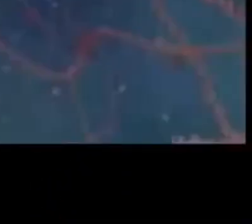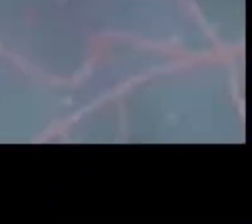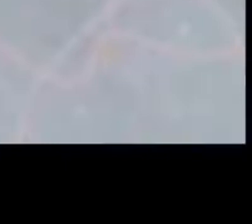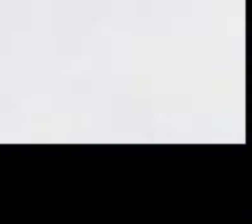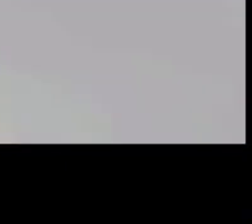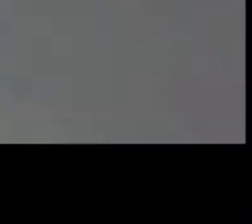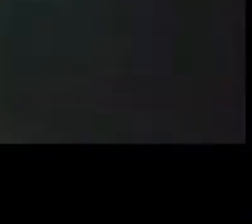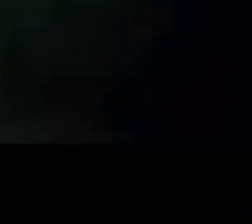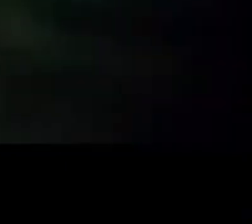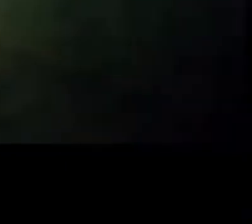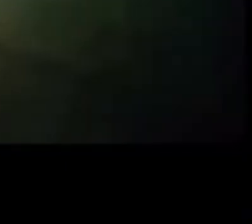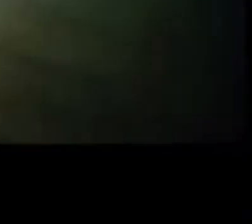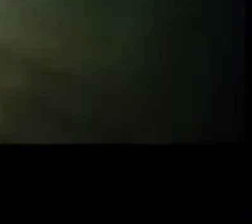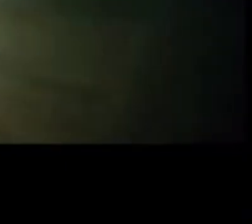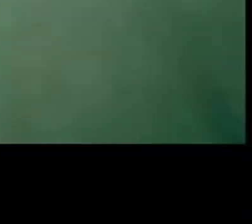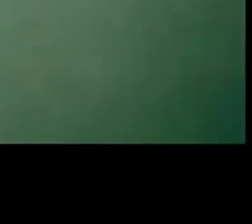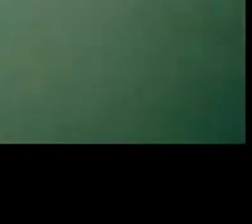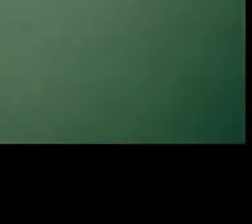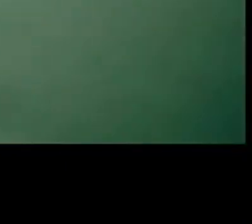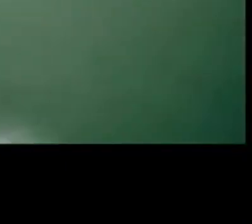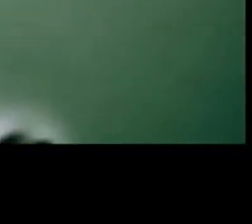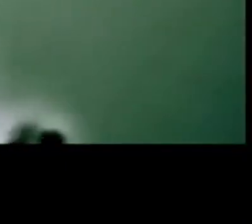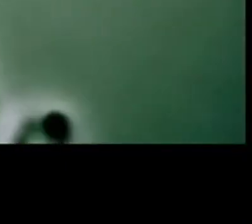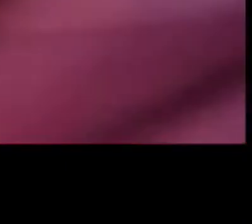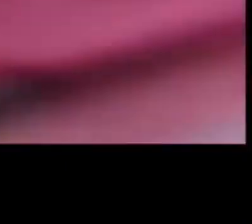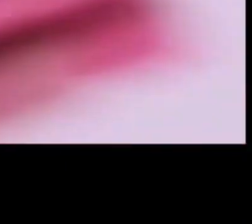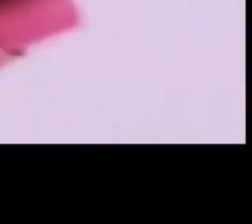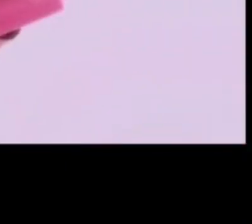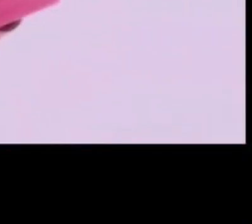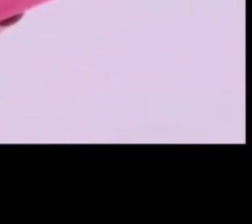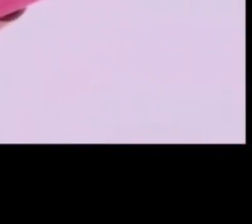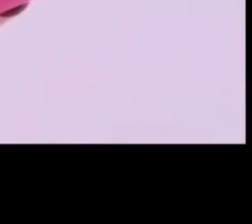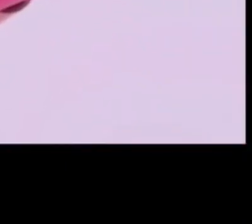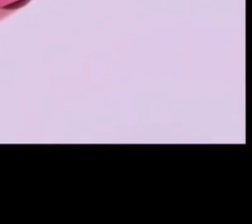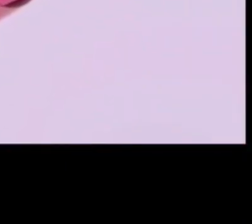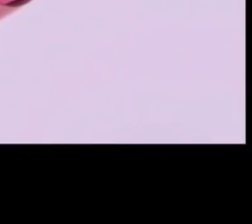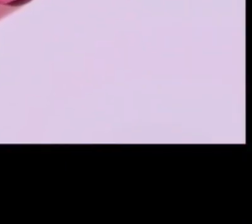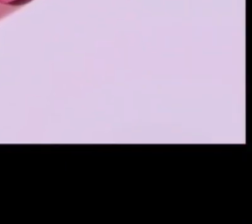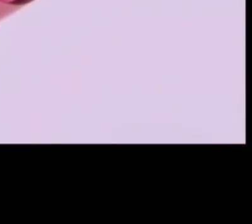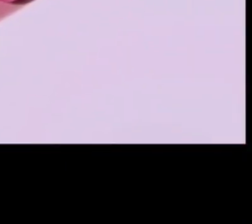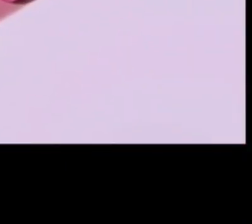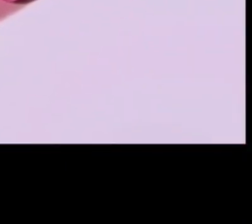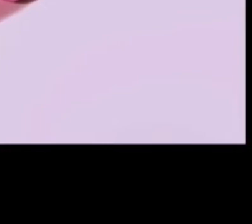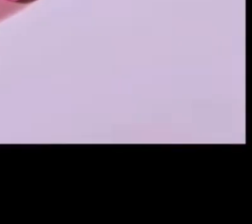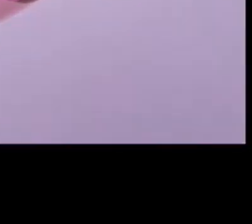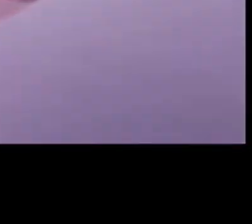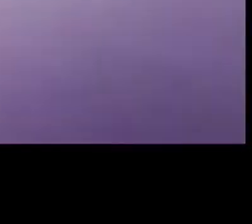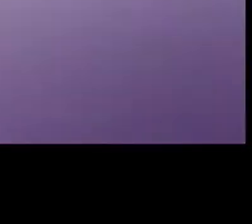Thank you.